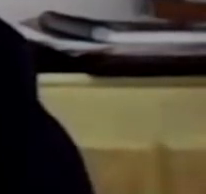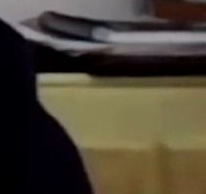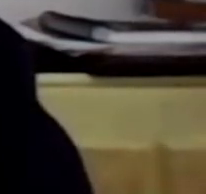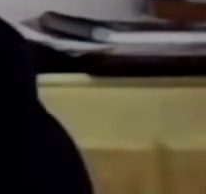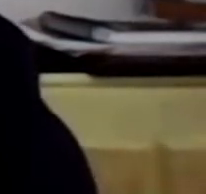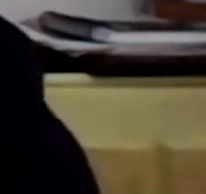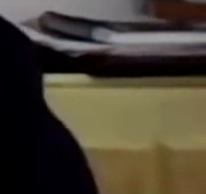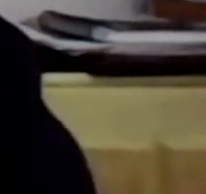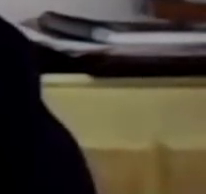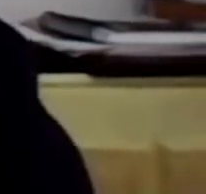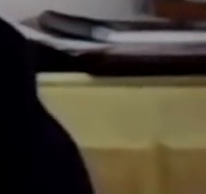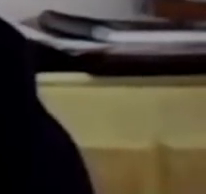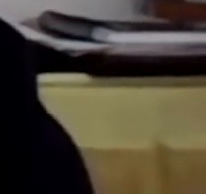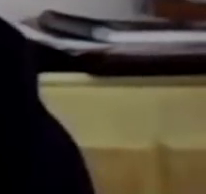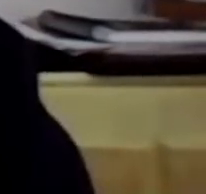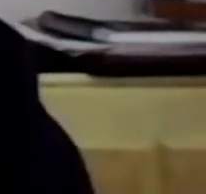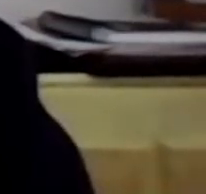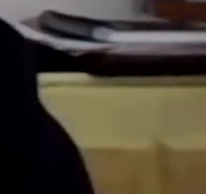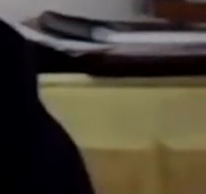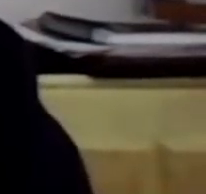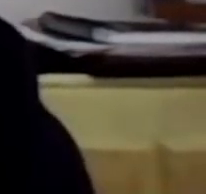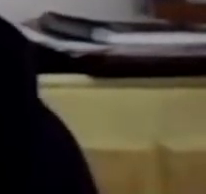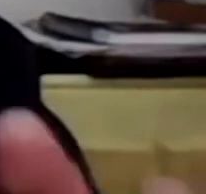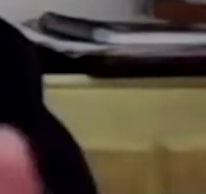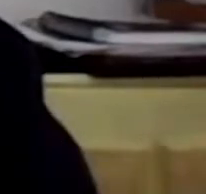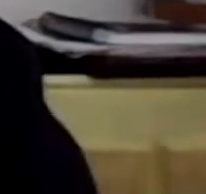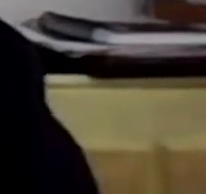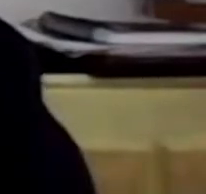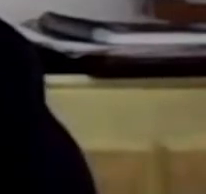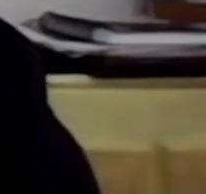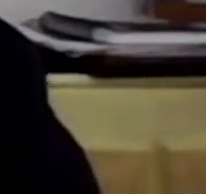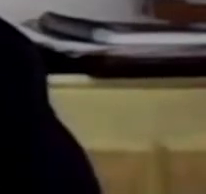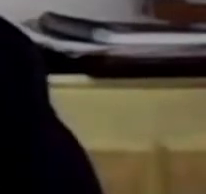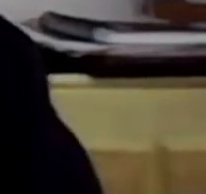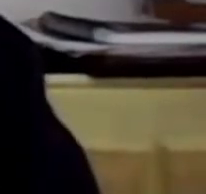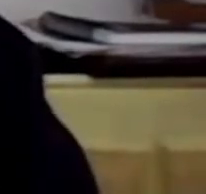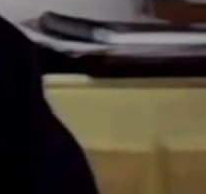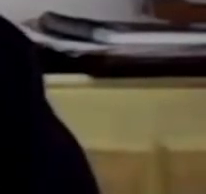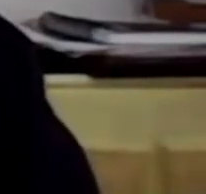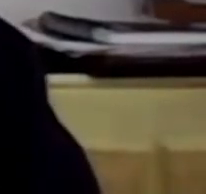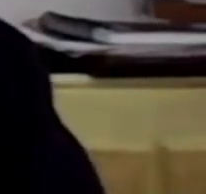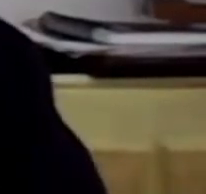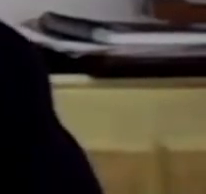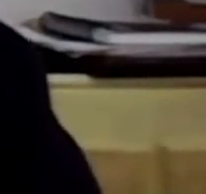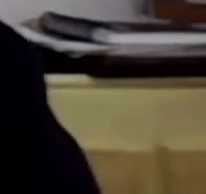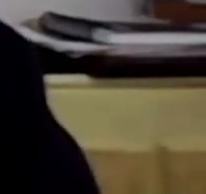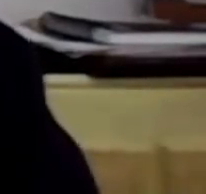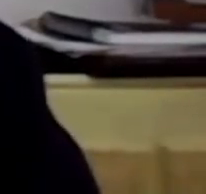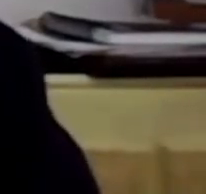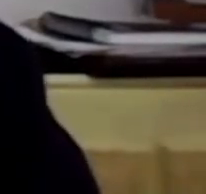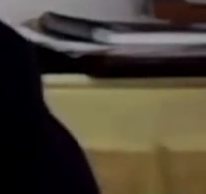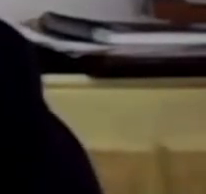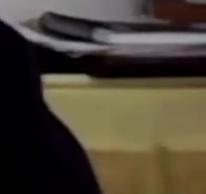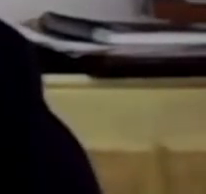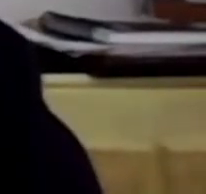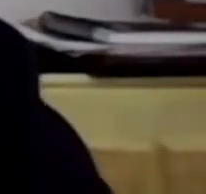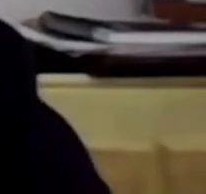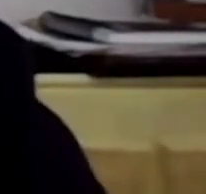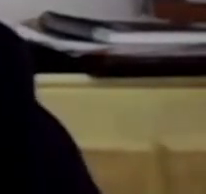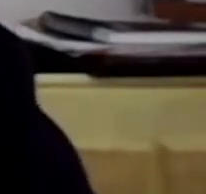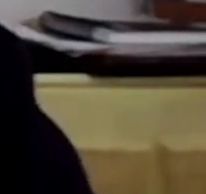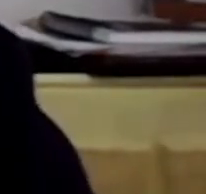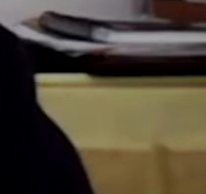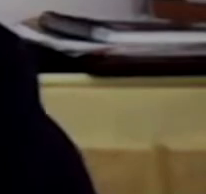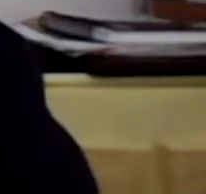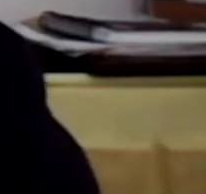nossa cidade e principalmente para o setor produtivo, que a gente sabe que precisa de gerar emprego, né? Então, contem conosco naquilo que for possível,